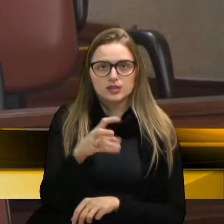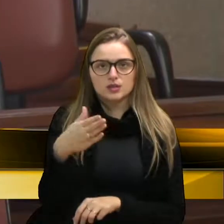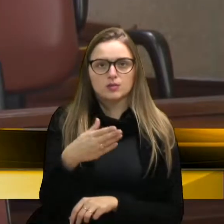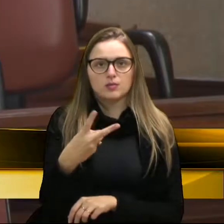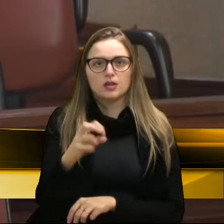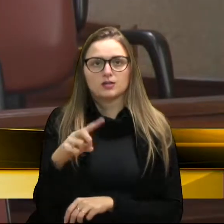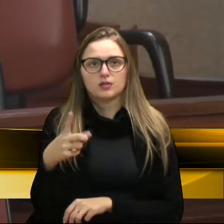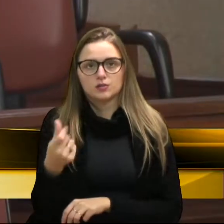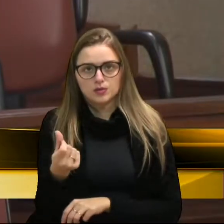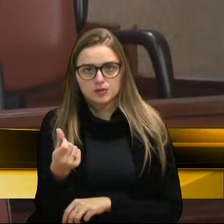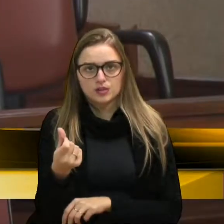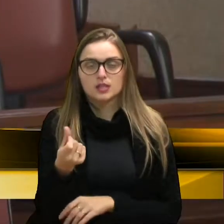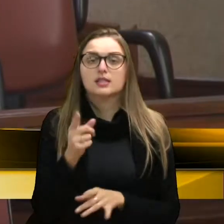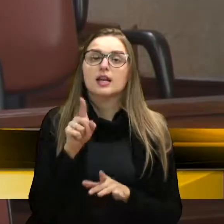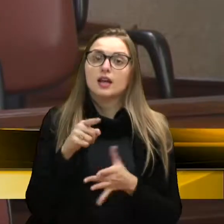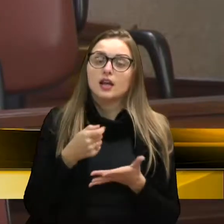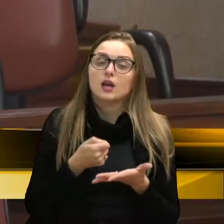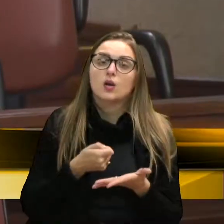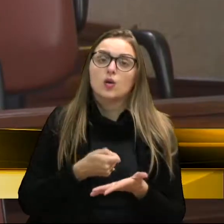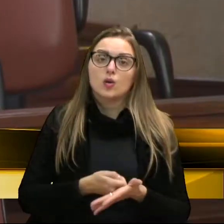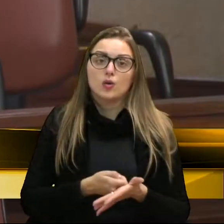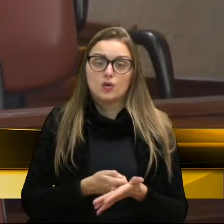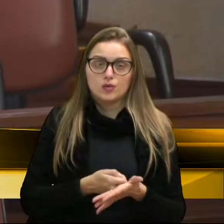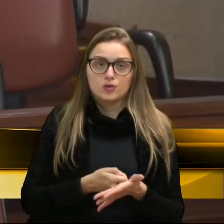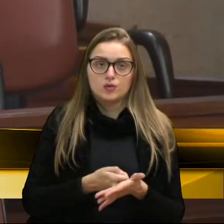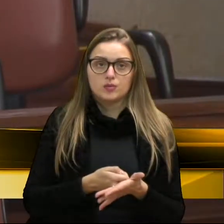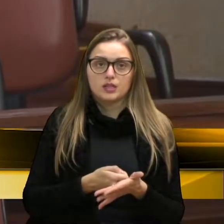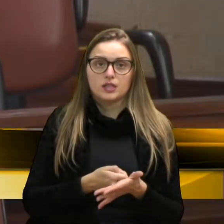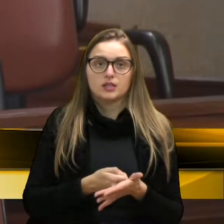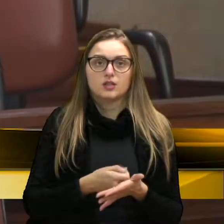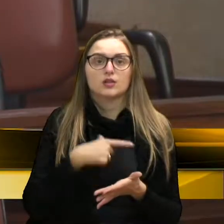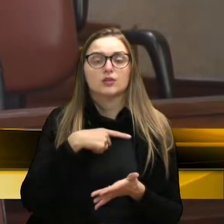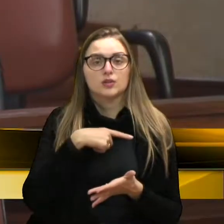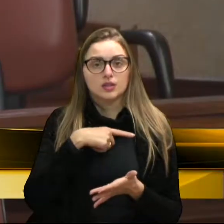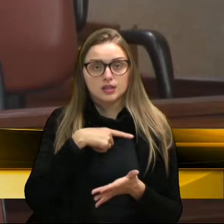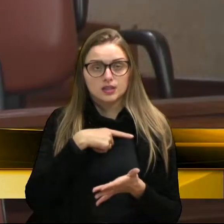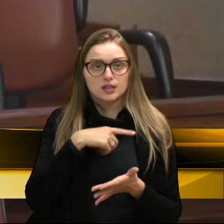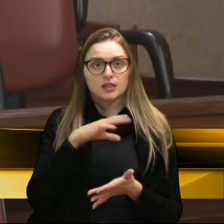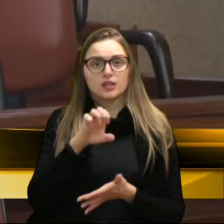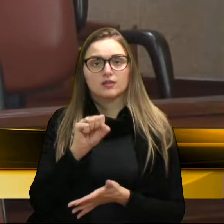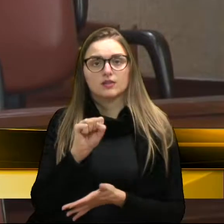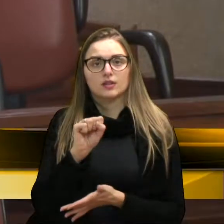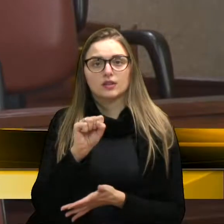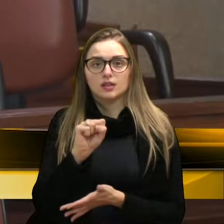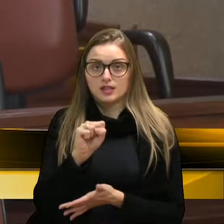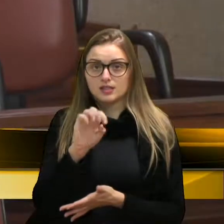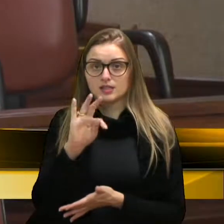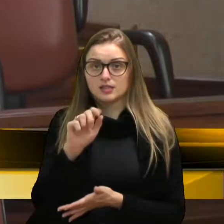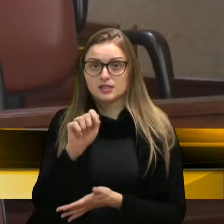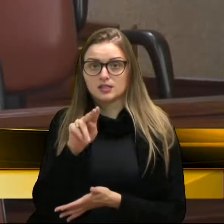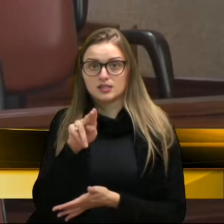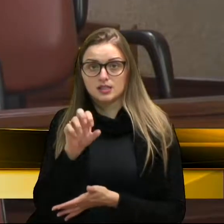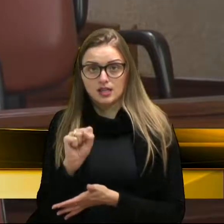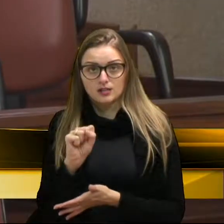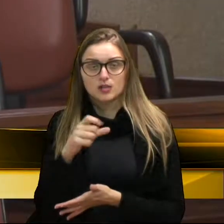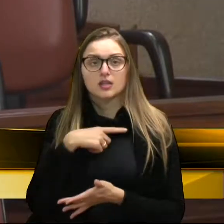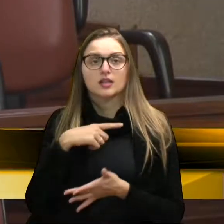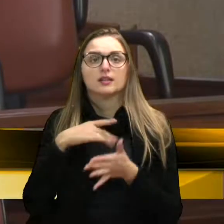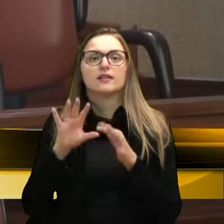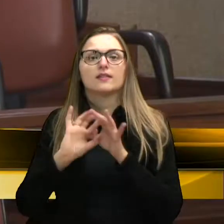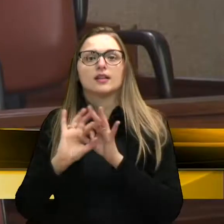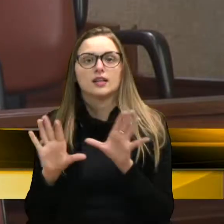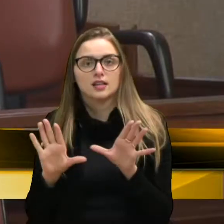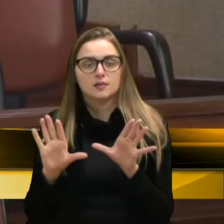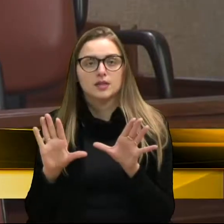2016, tal obrigatoriedade ganhou status constitucional, com previsão expressa no ato